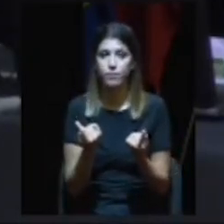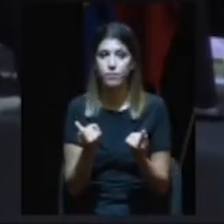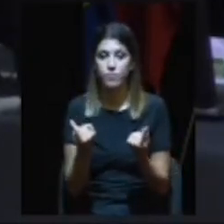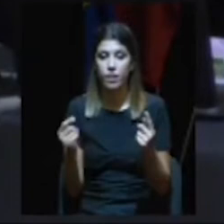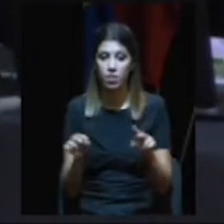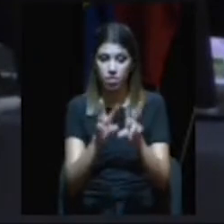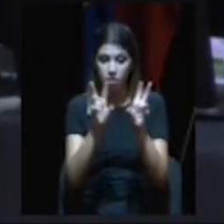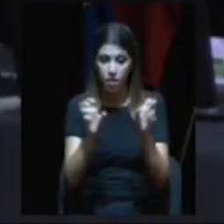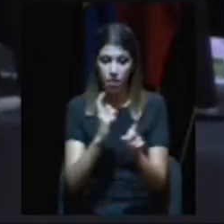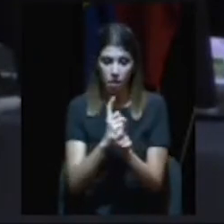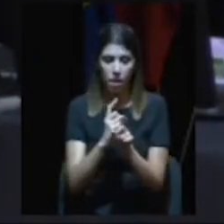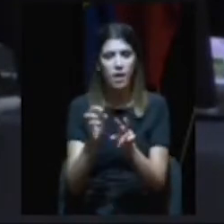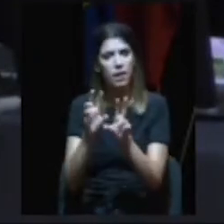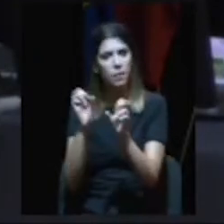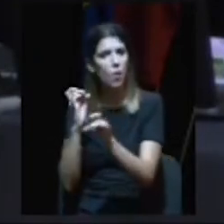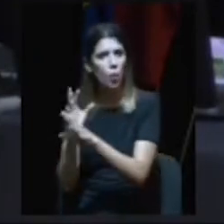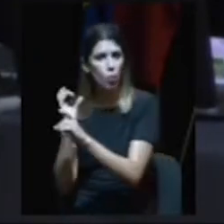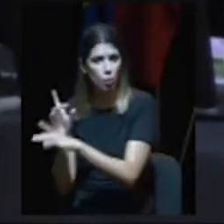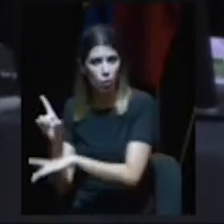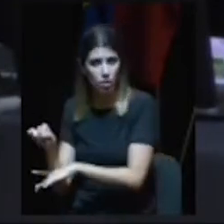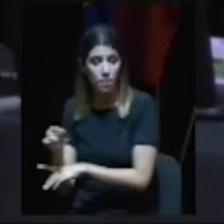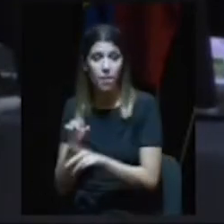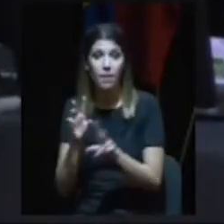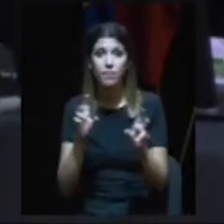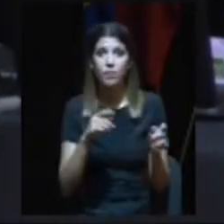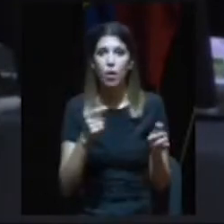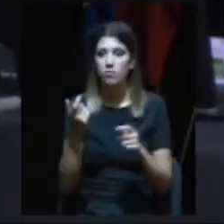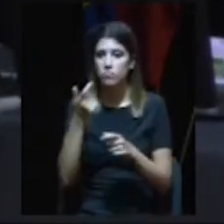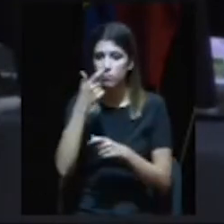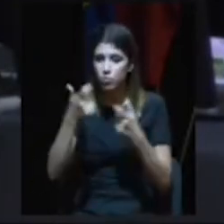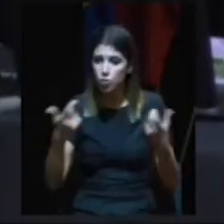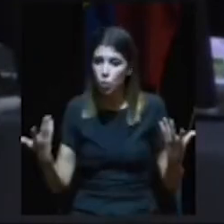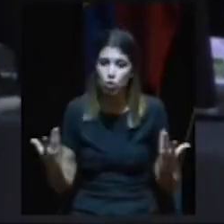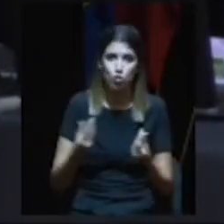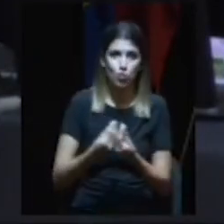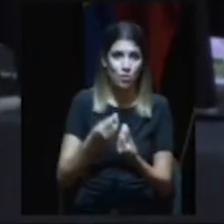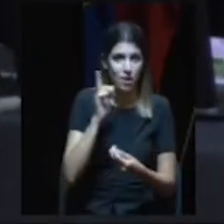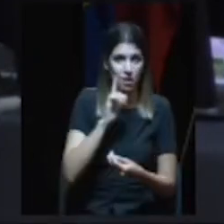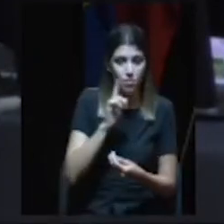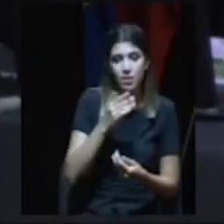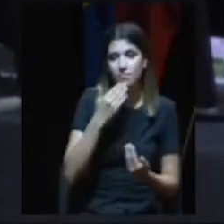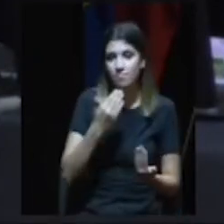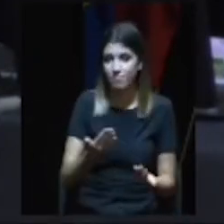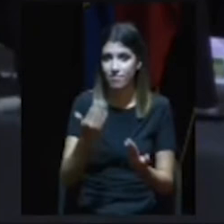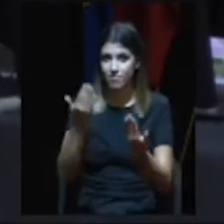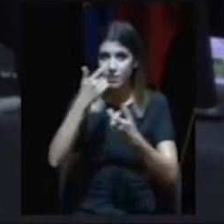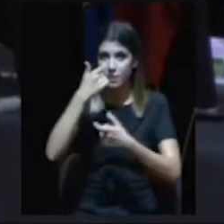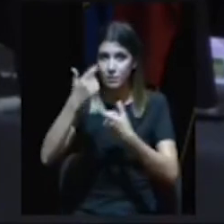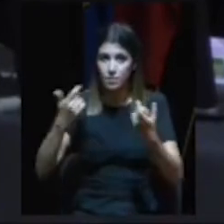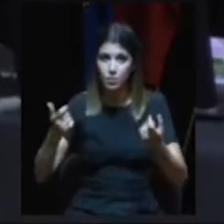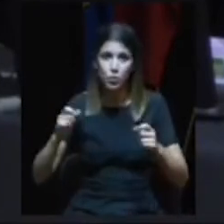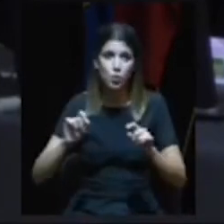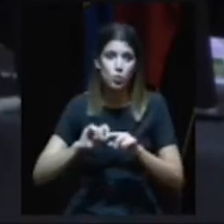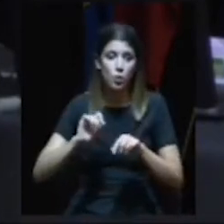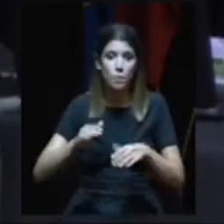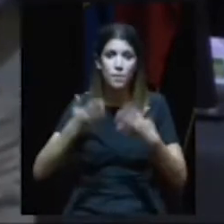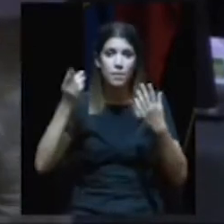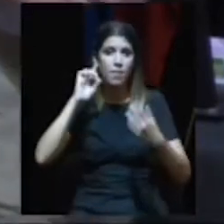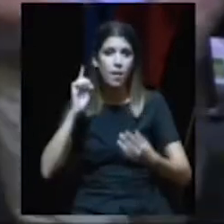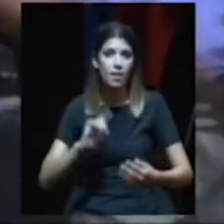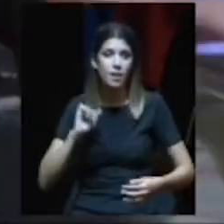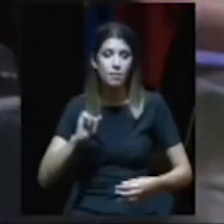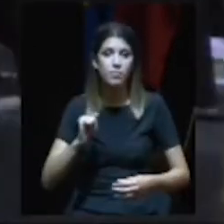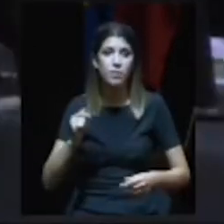nesta questão, como em muitas outras, a mobilização é importante. Saudar também todas as pessoas que, desde o primeiro dia do mandato,